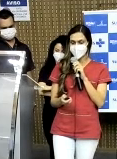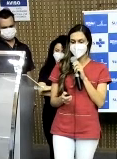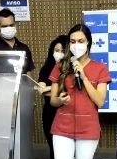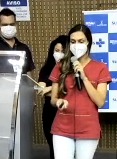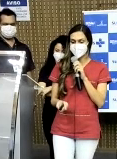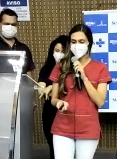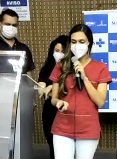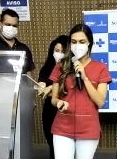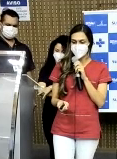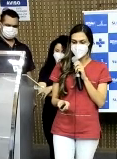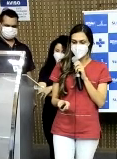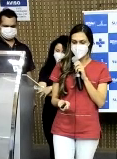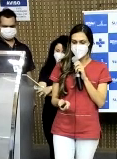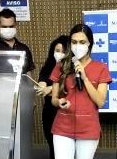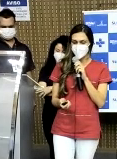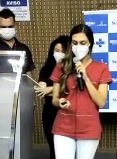1,5%.